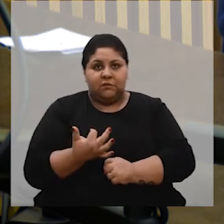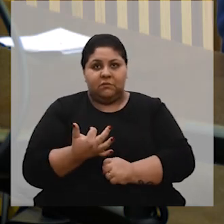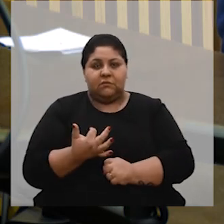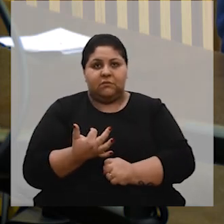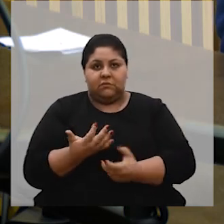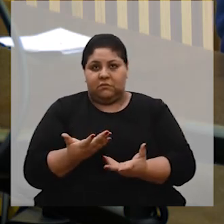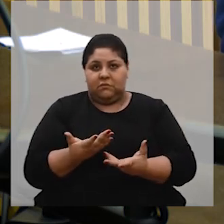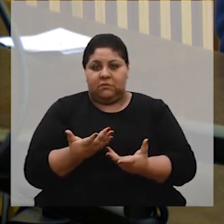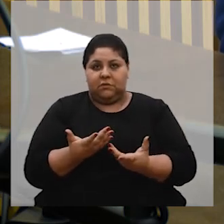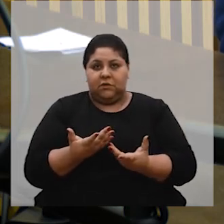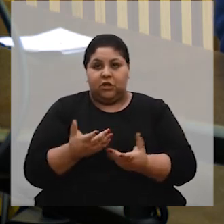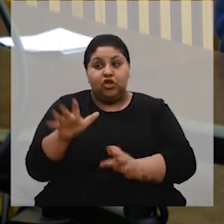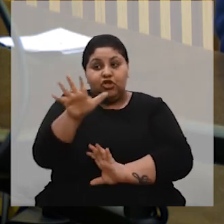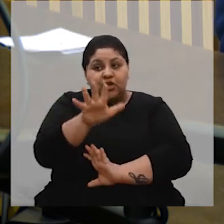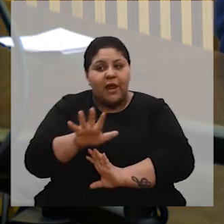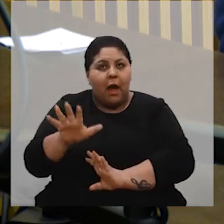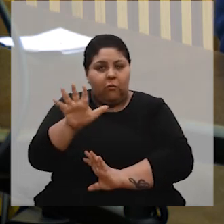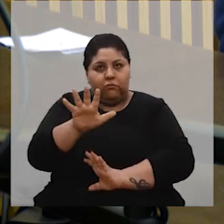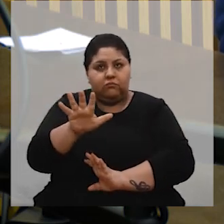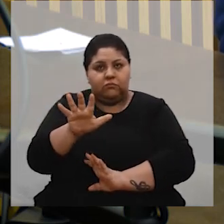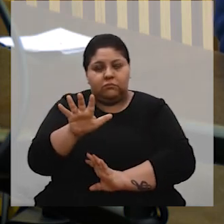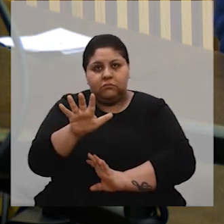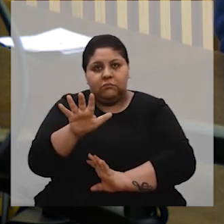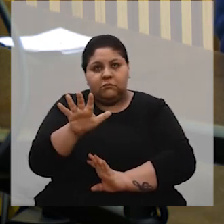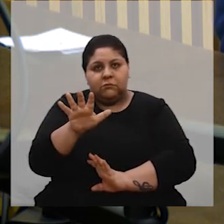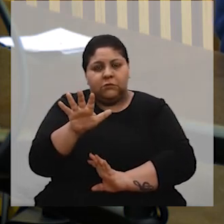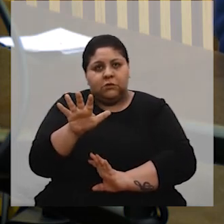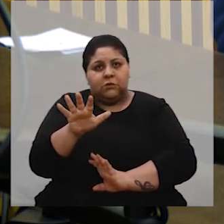em população, de uma forma geral,